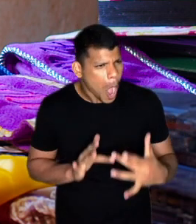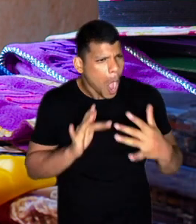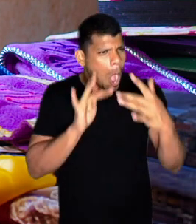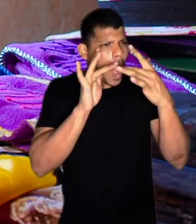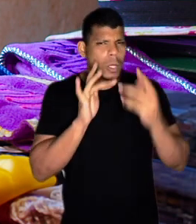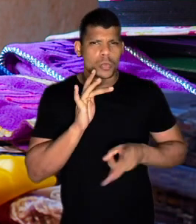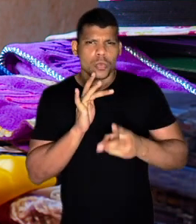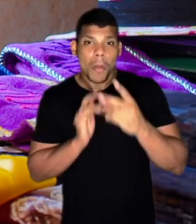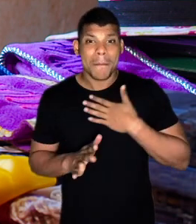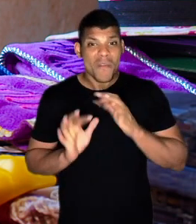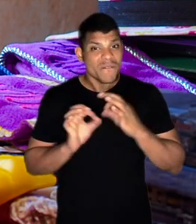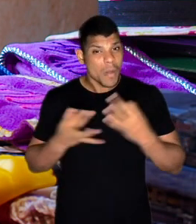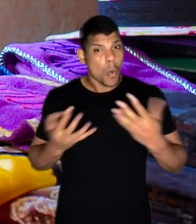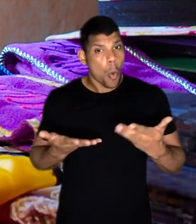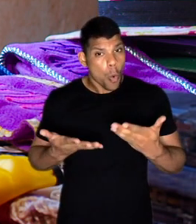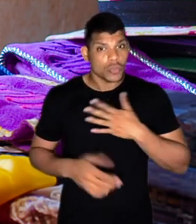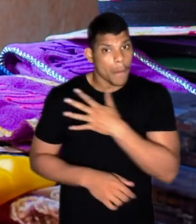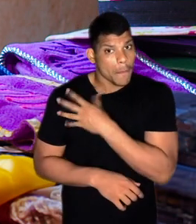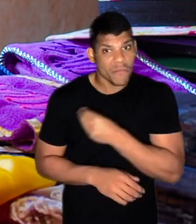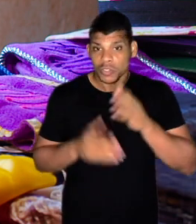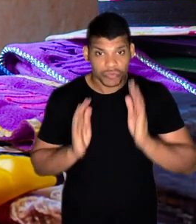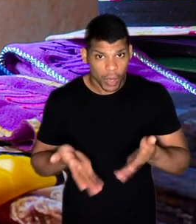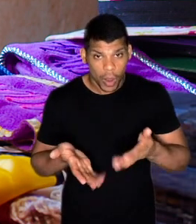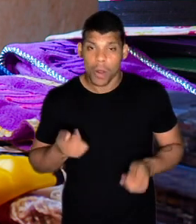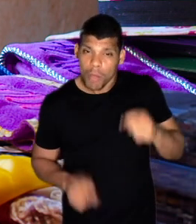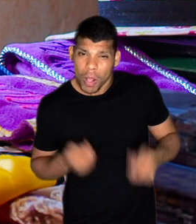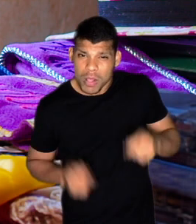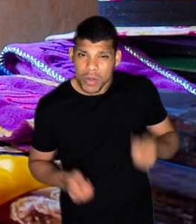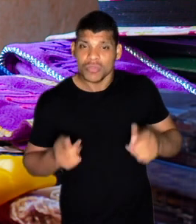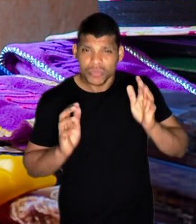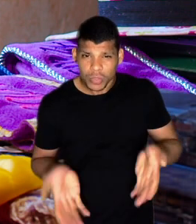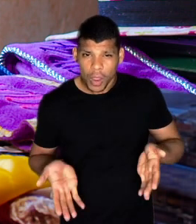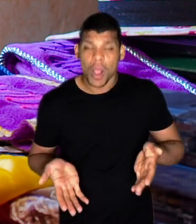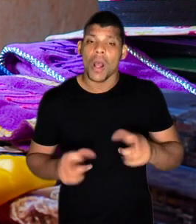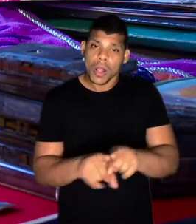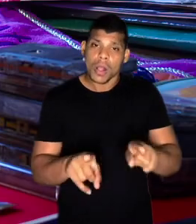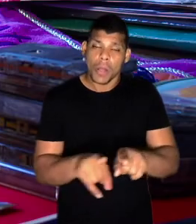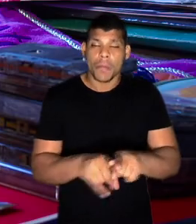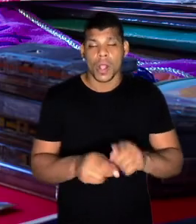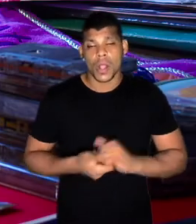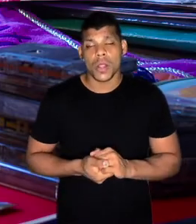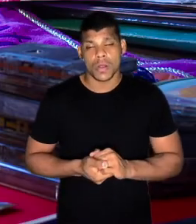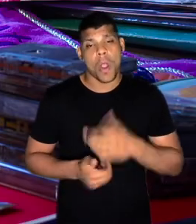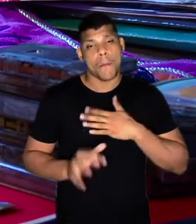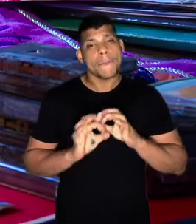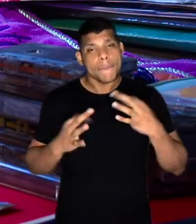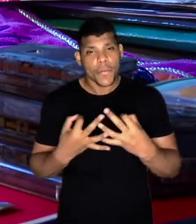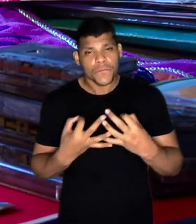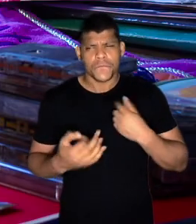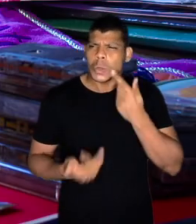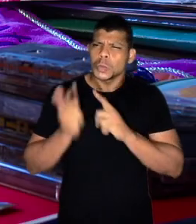é construir minha família eu hoje meu filho também já bebe dessa fonte né então algo que